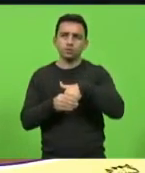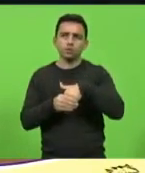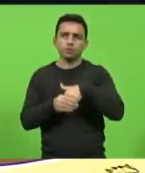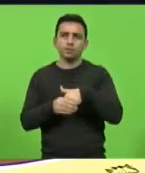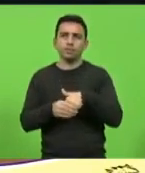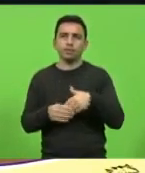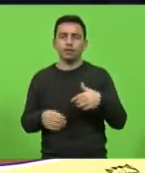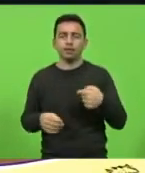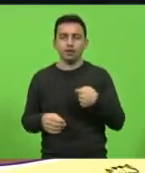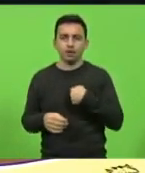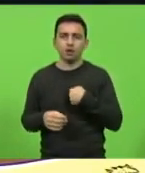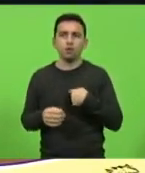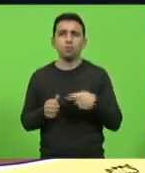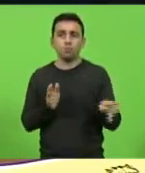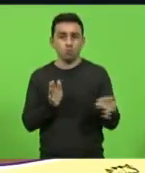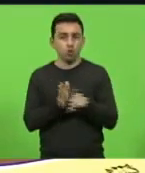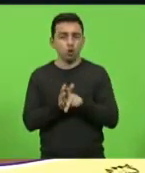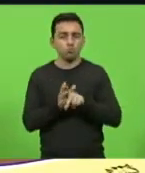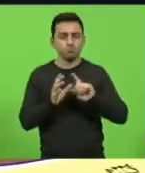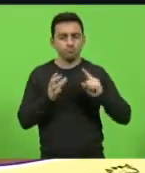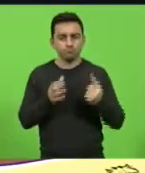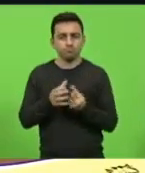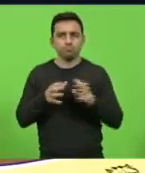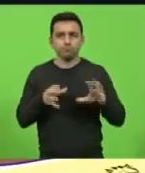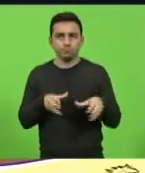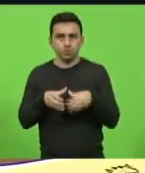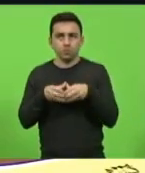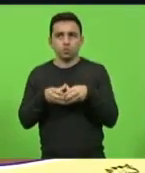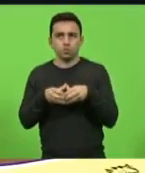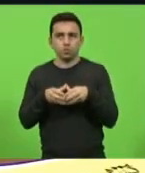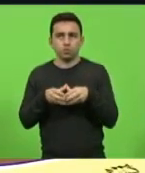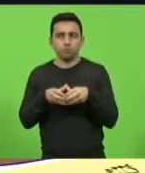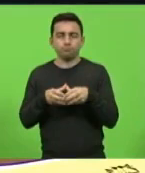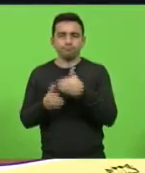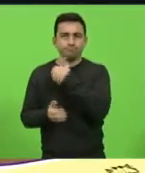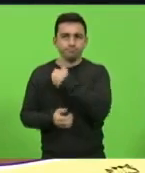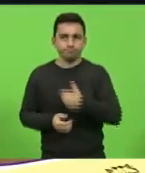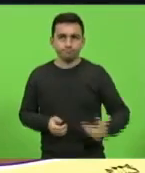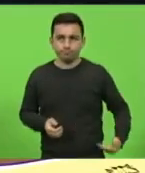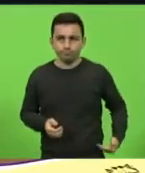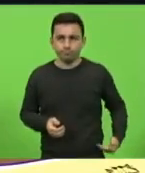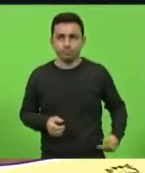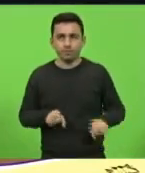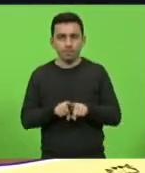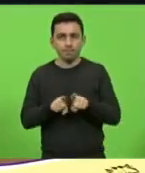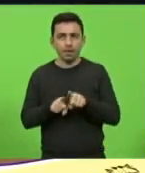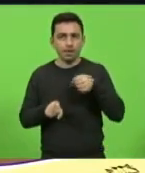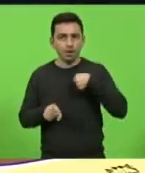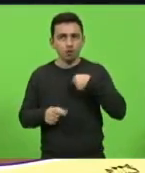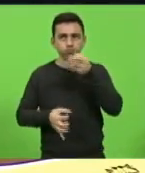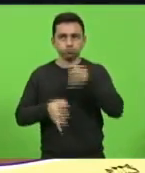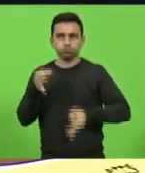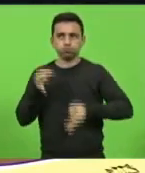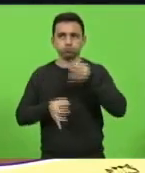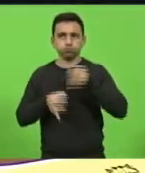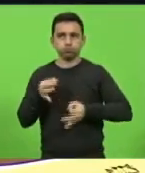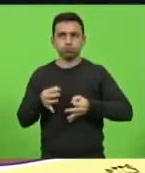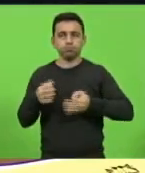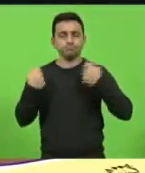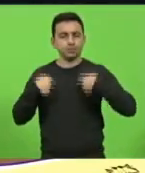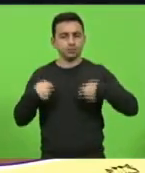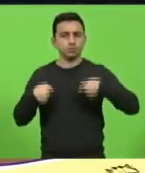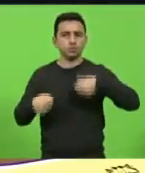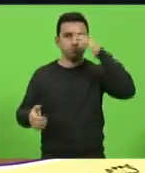um poder da República e instado na responsabilidade de julgador, devo obediência